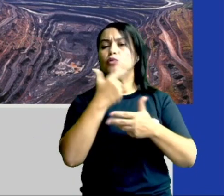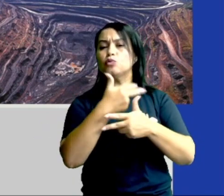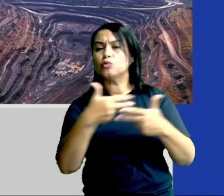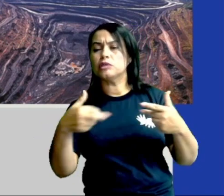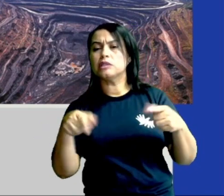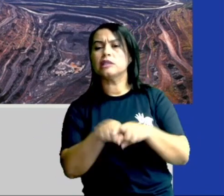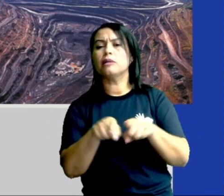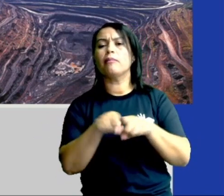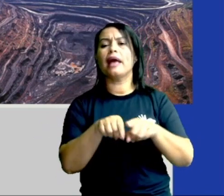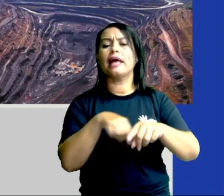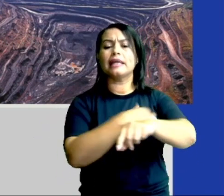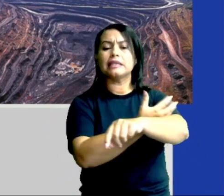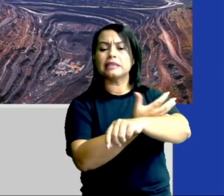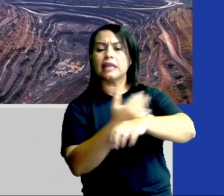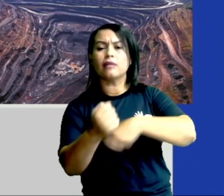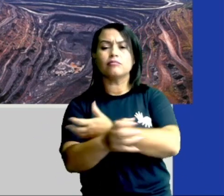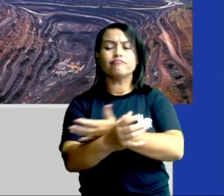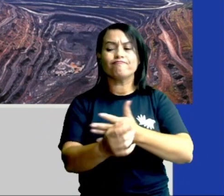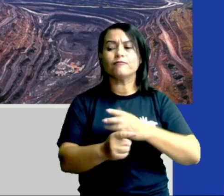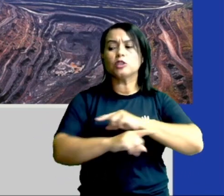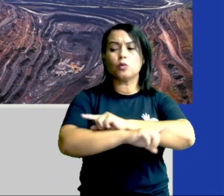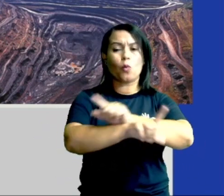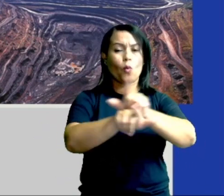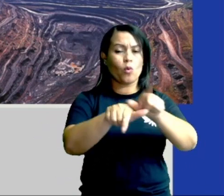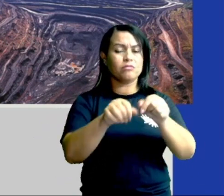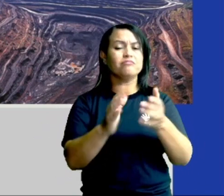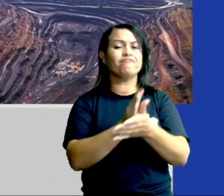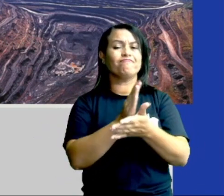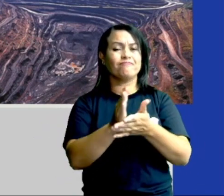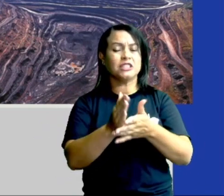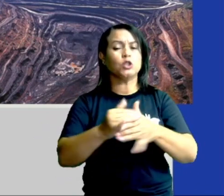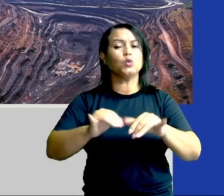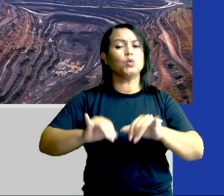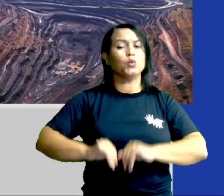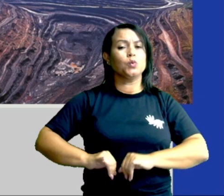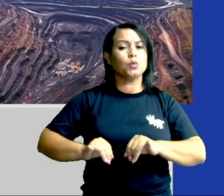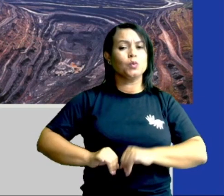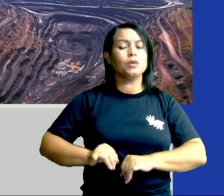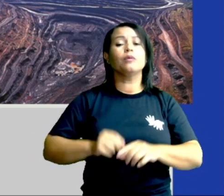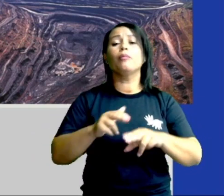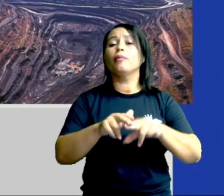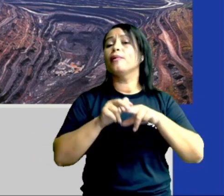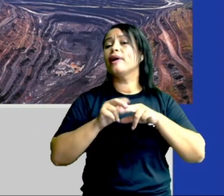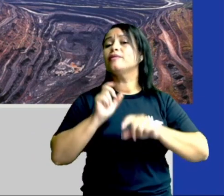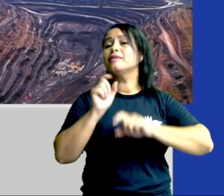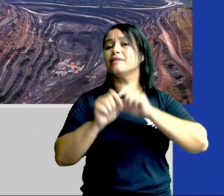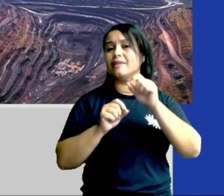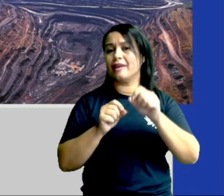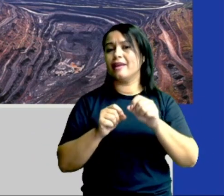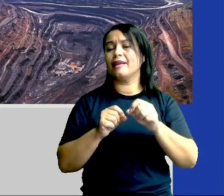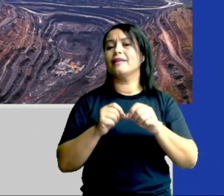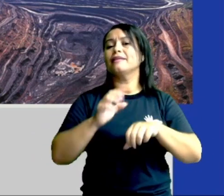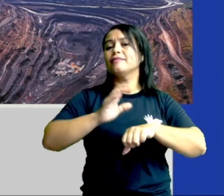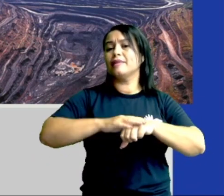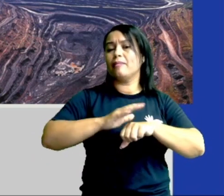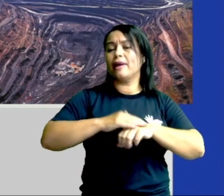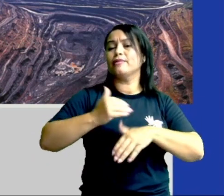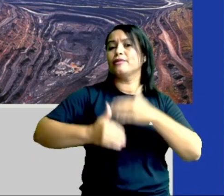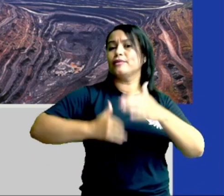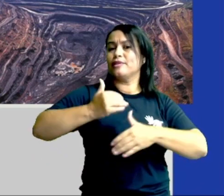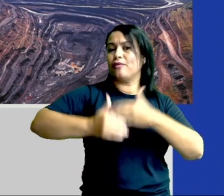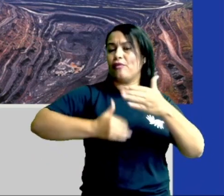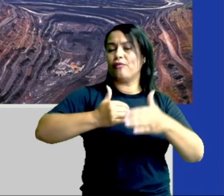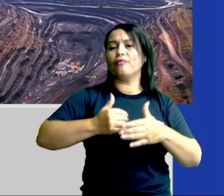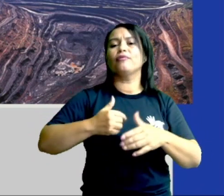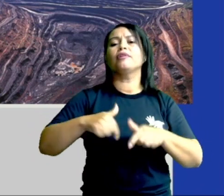cobertura vegetal Então você tem um ambiente ó bem degradado né que vai se dá exatamente por conta dessas atividades que são